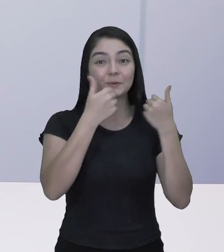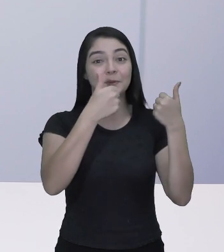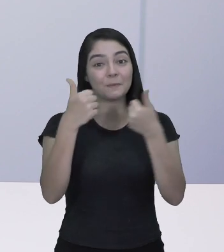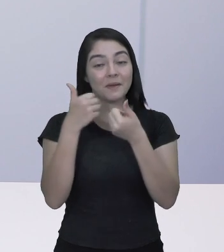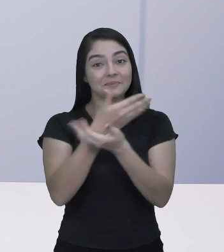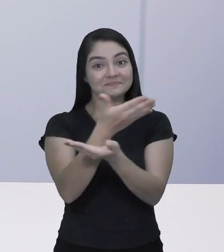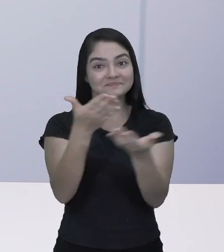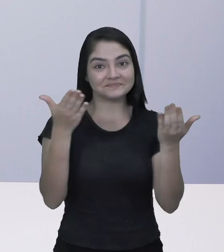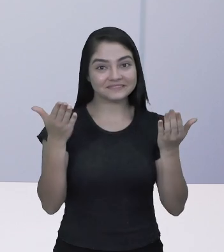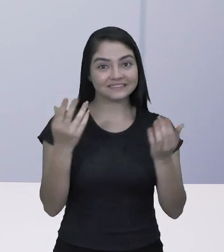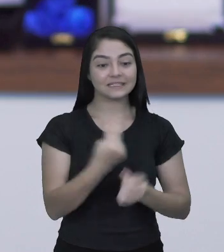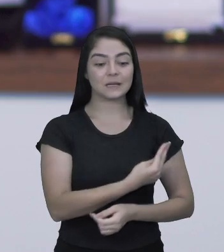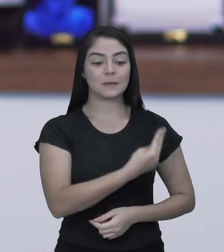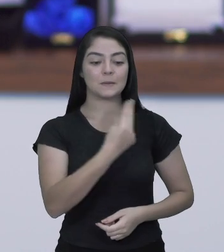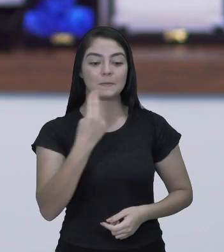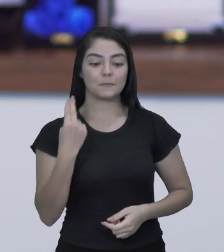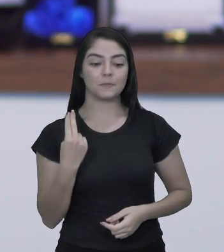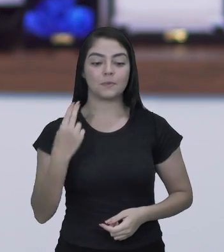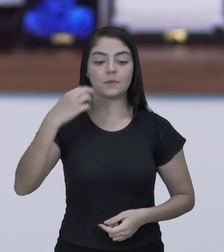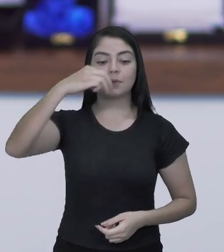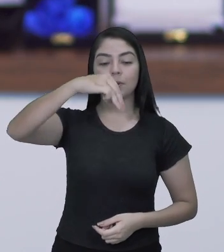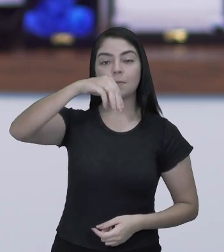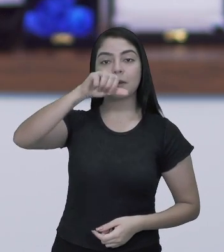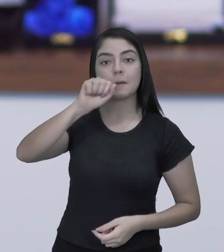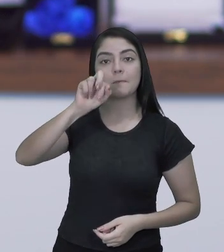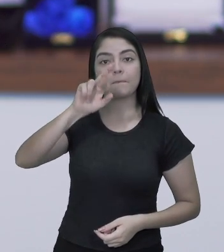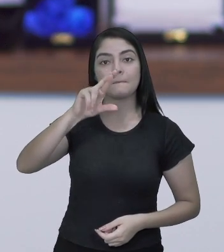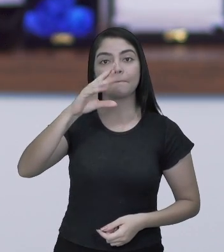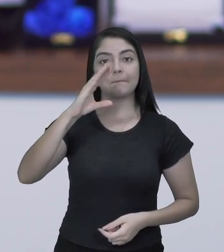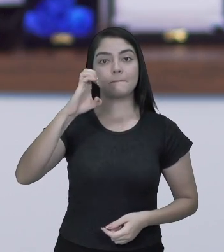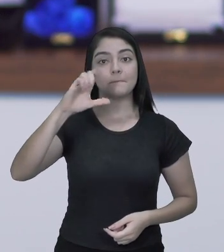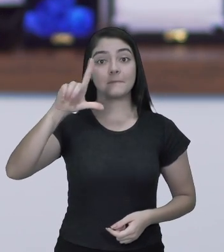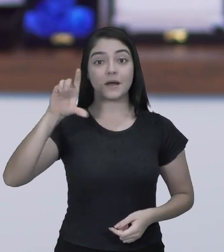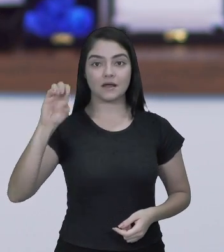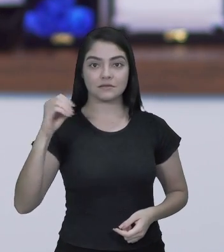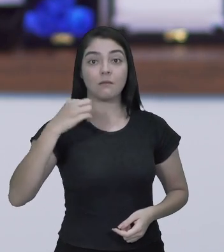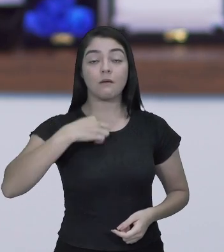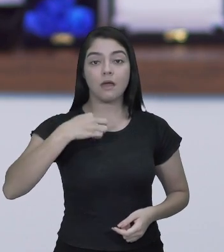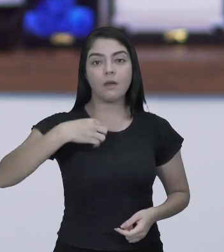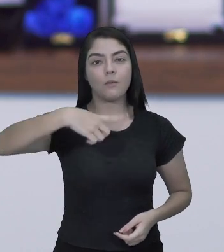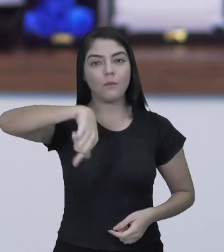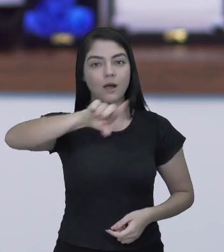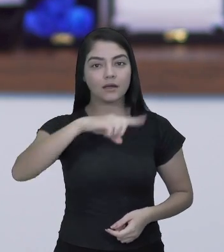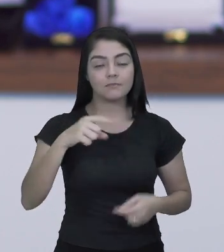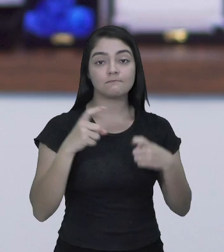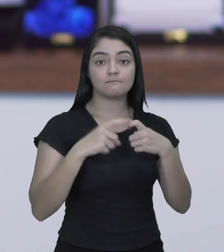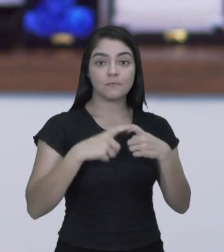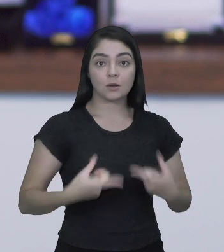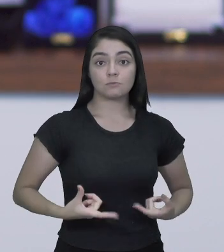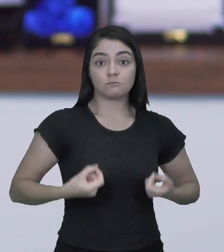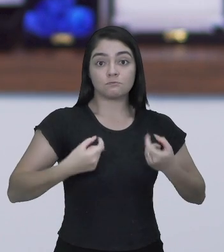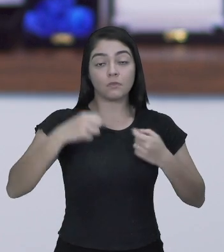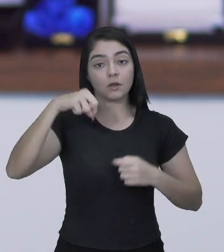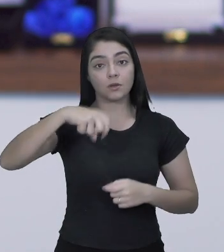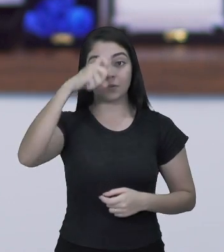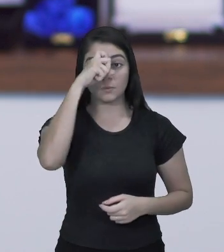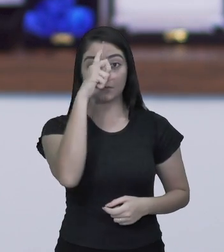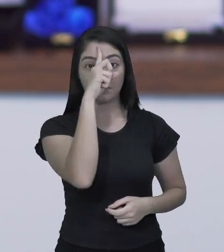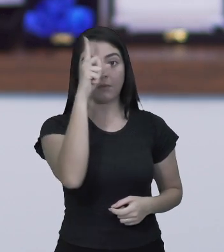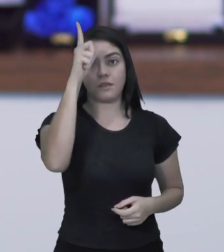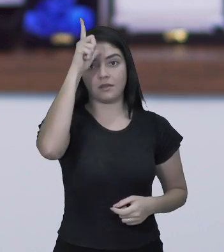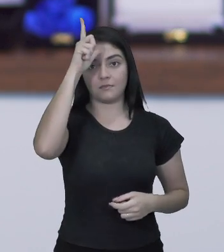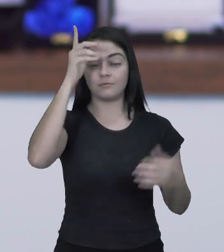Olá, tudo bem com vocês? Meu nome é Marcelo Oliveira dos Santos, eu sou oncologista clínico do Hospital Alemão Oswaldo Cruz e vou